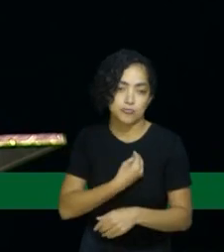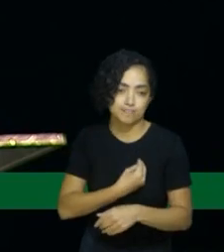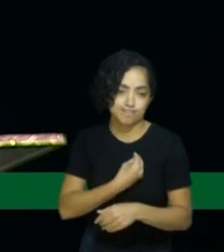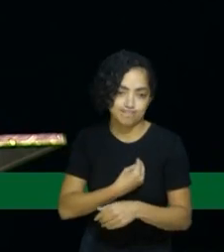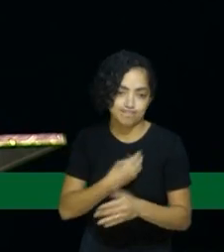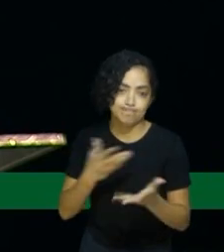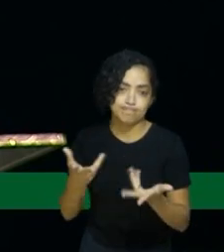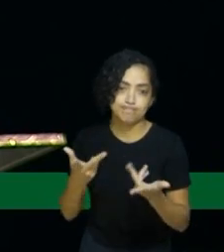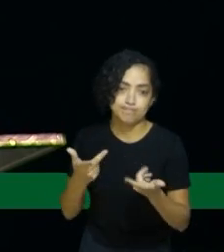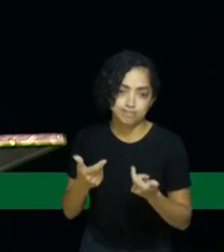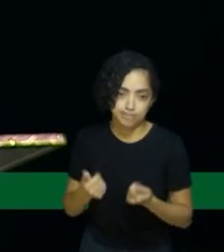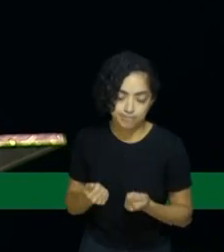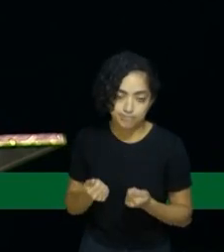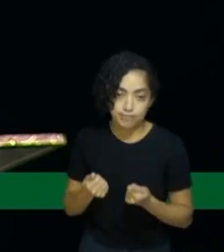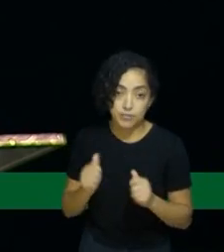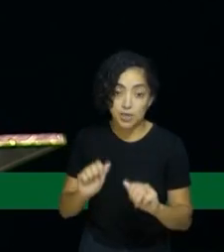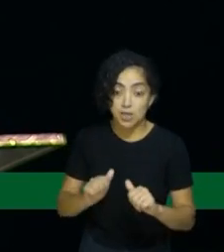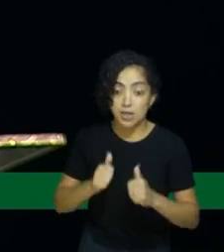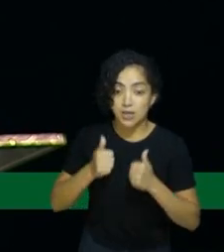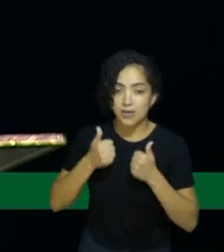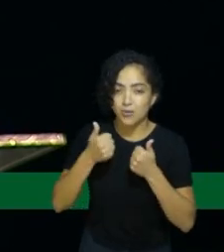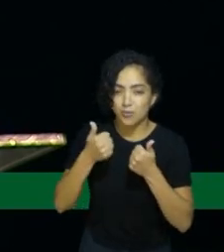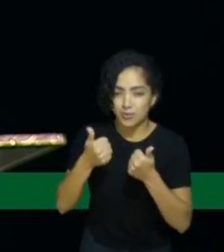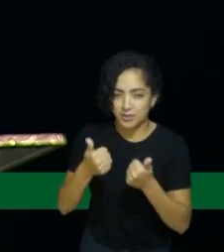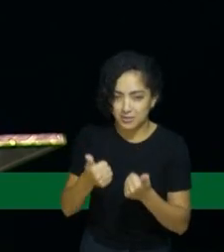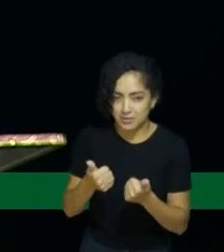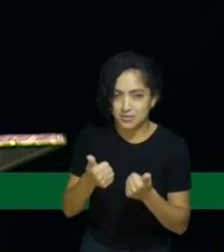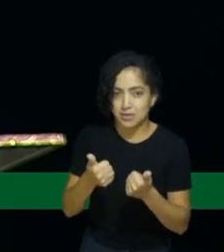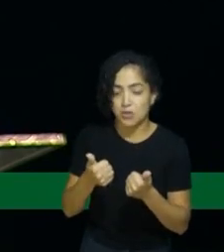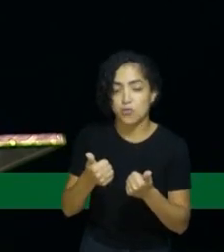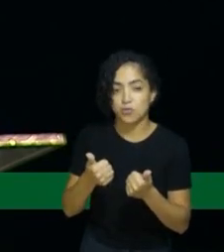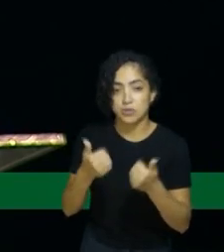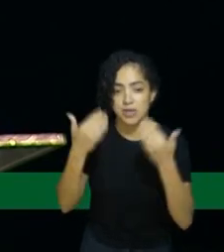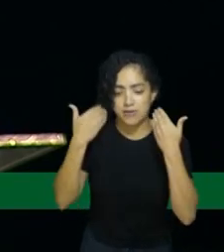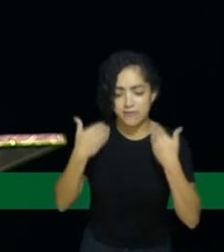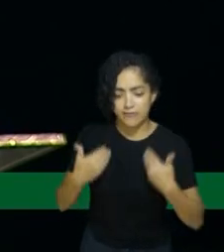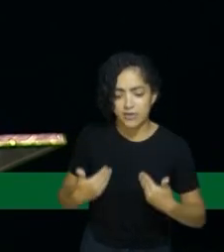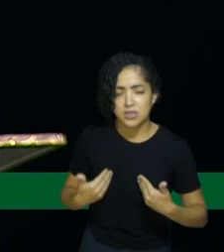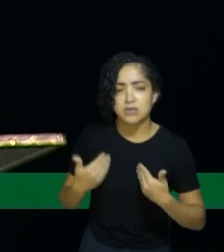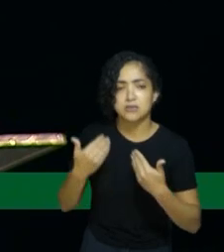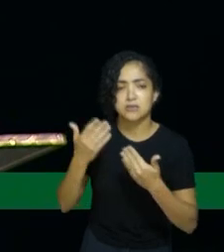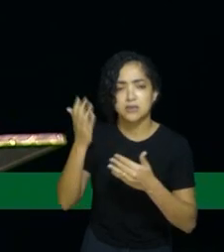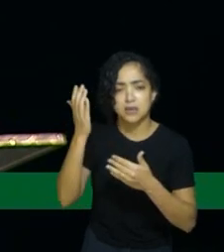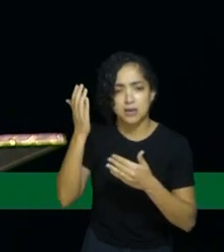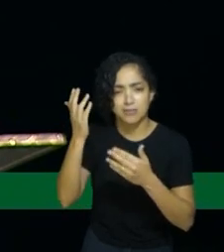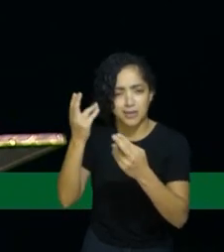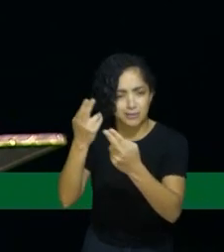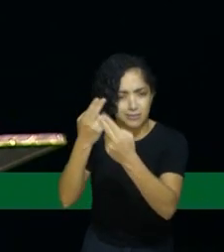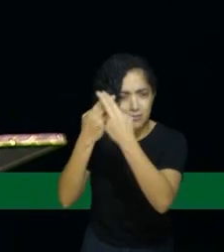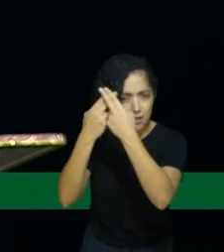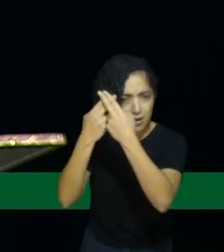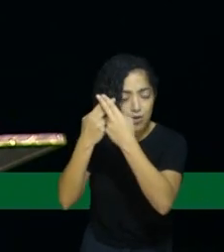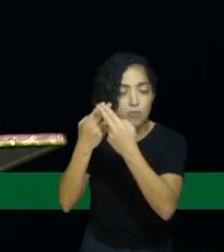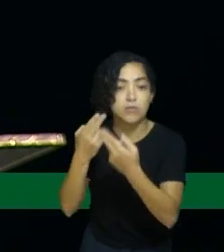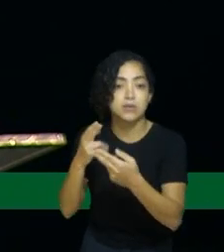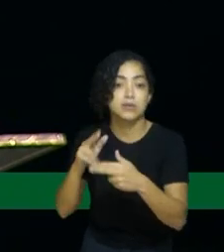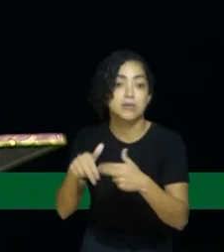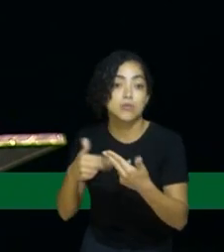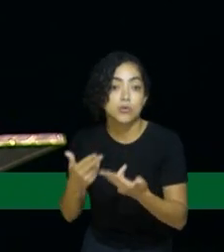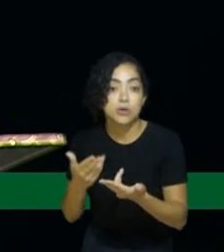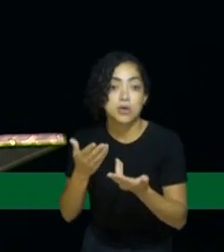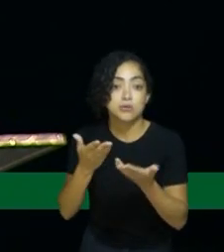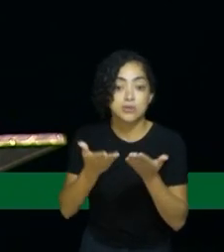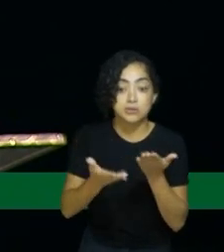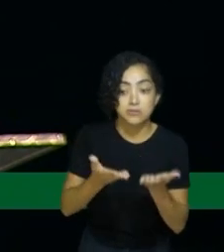vida recuperação das sequelas tanto físicas quanto psicológicas deixadas pelo tratamento